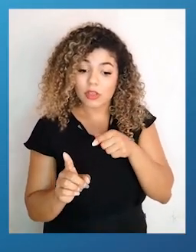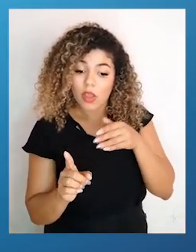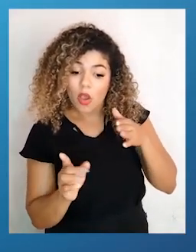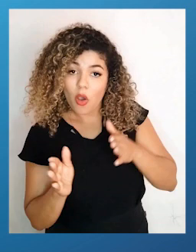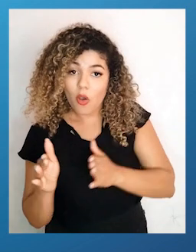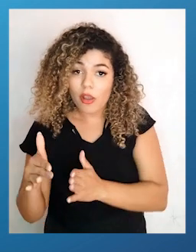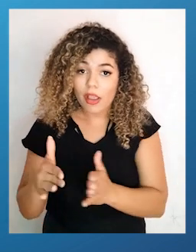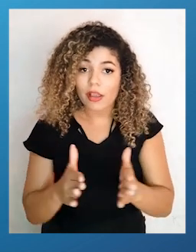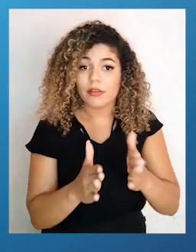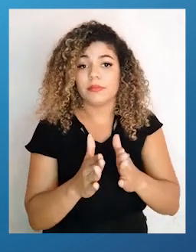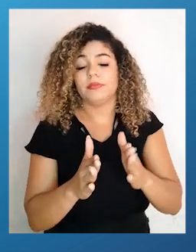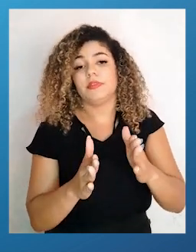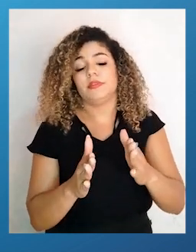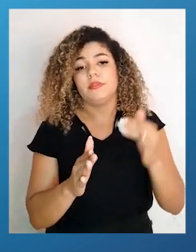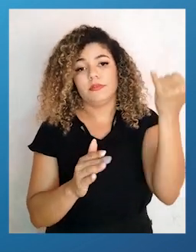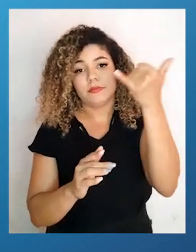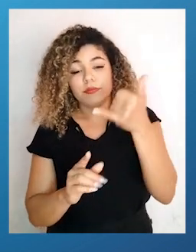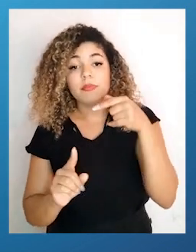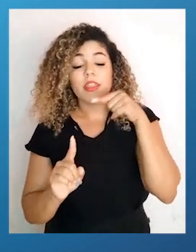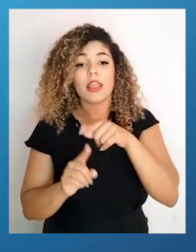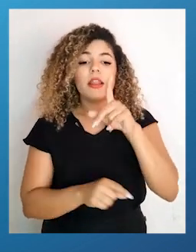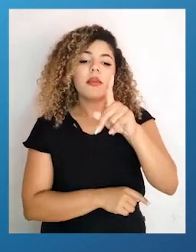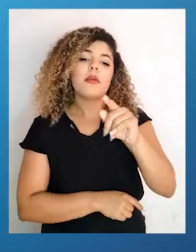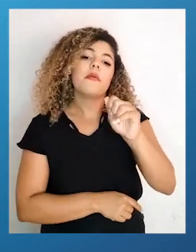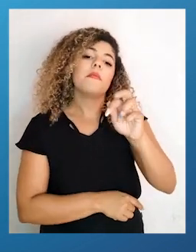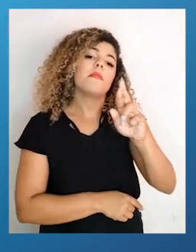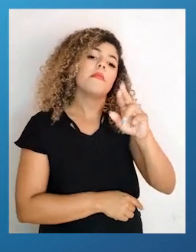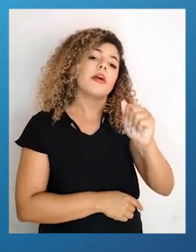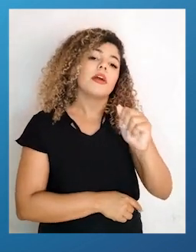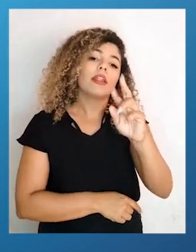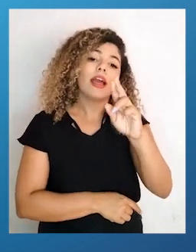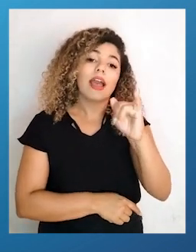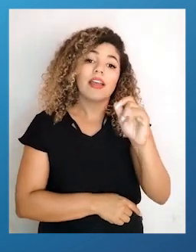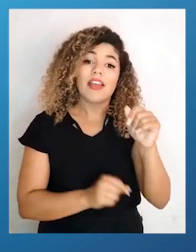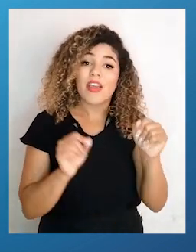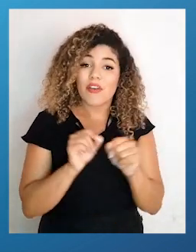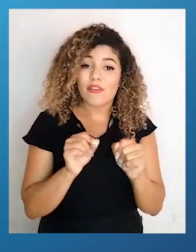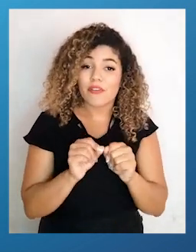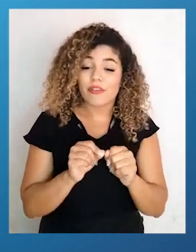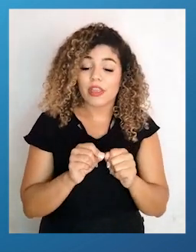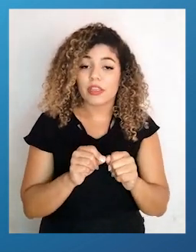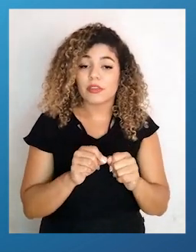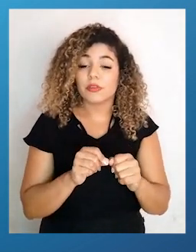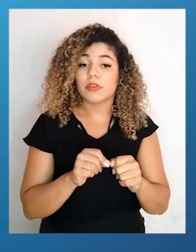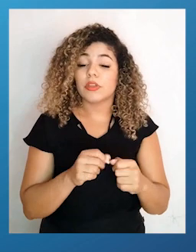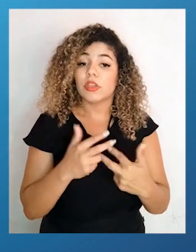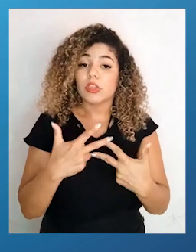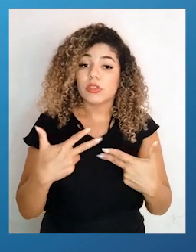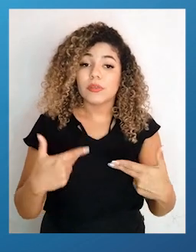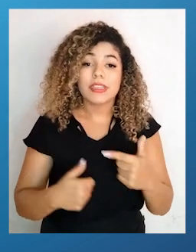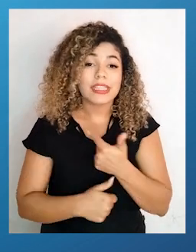elétricas. Os para-raios, eles são feitos de materiais que não